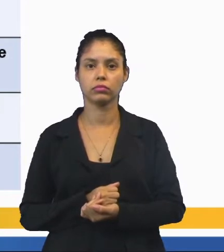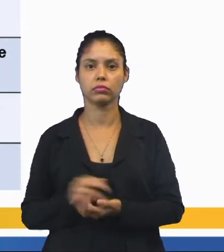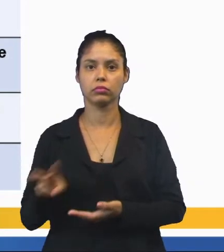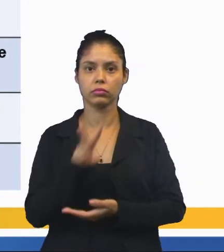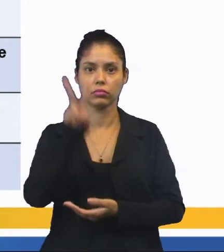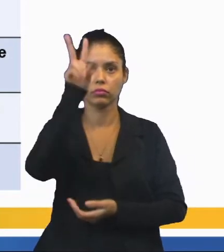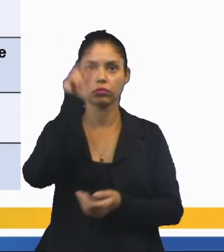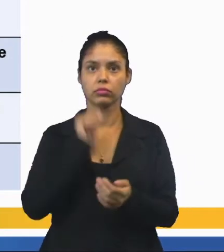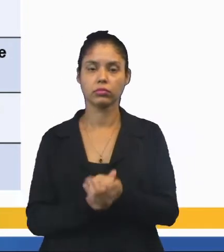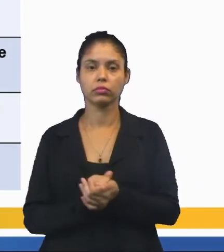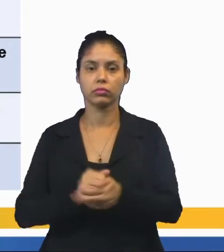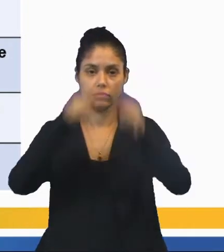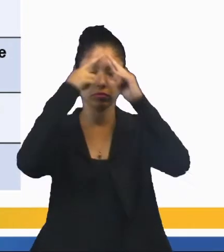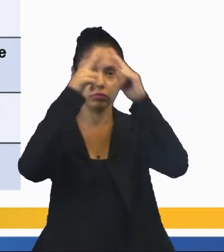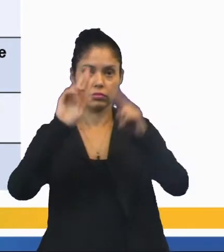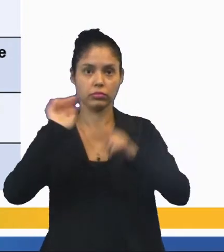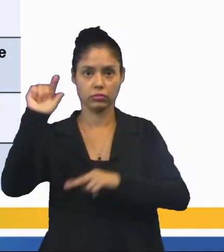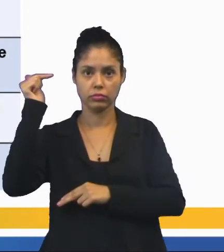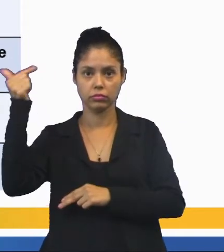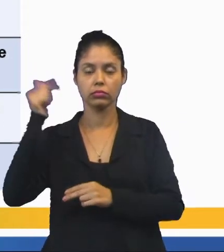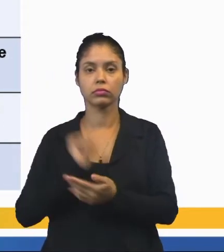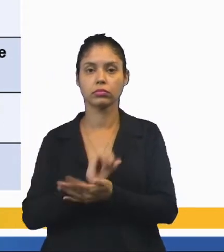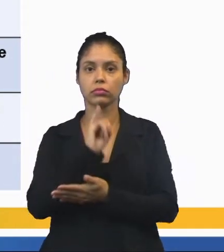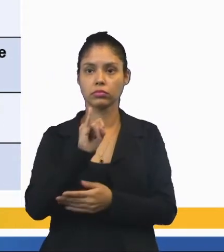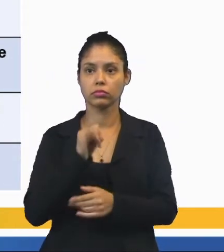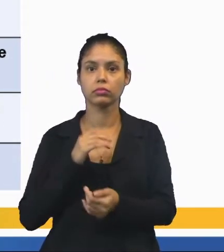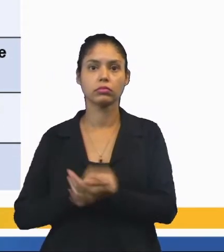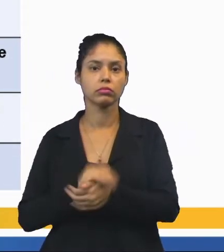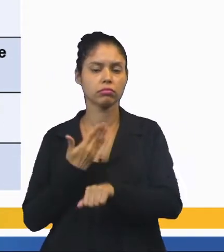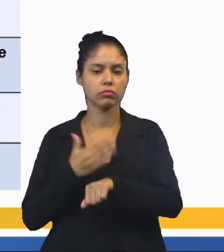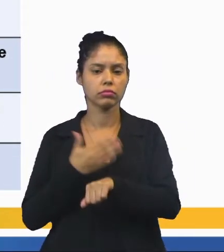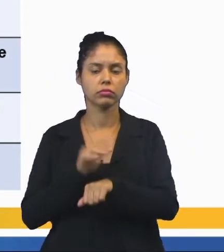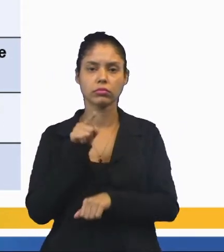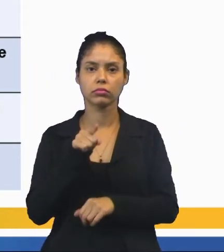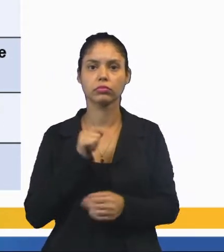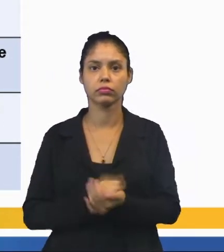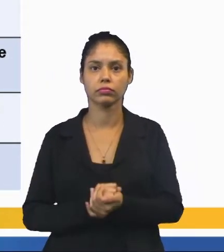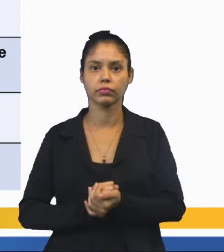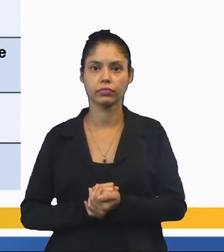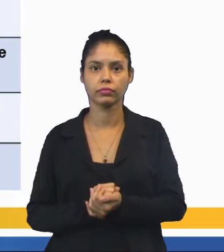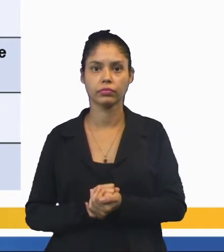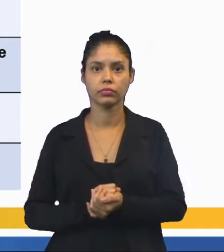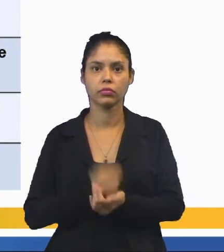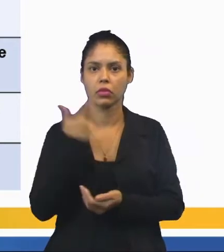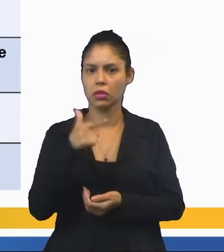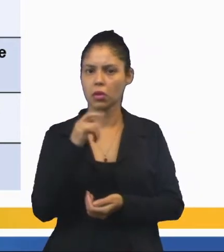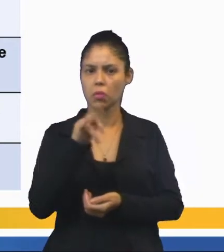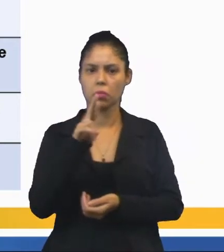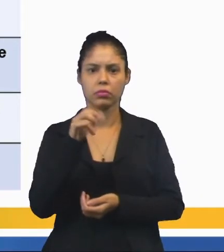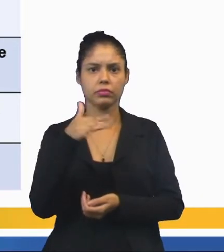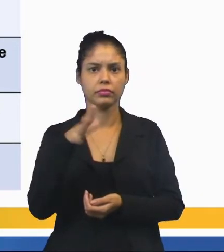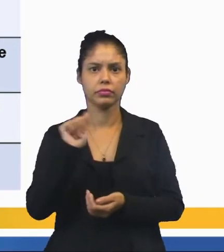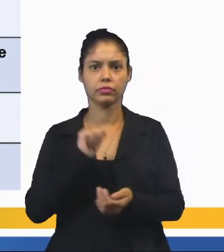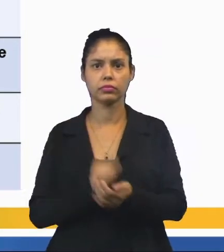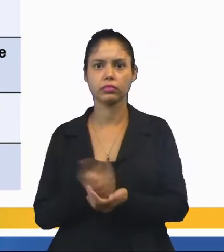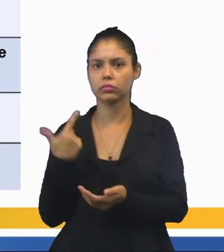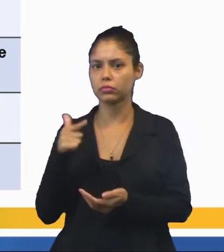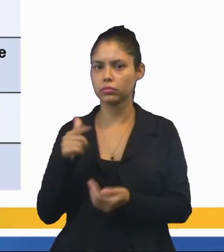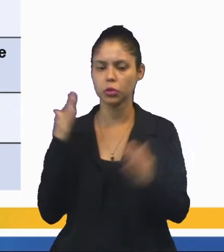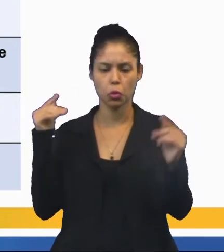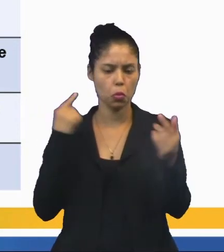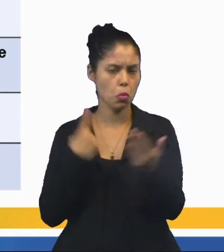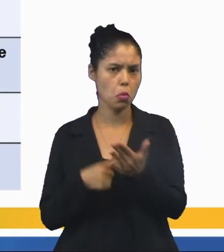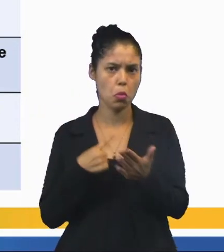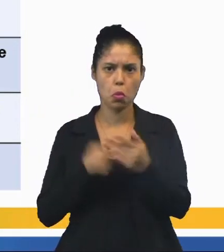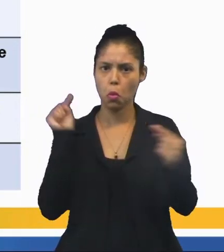valores, respeito ao outro. Se uma religião praticar isso, olha, é impossível que alguém até que não tenha religião nenhuma não concorde com